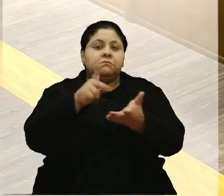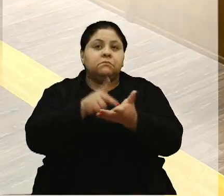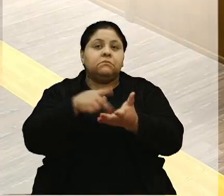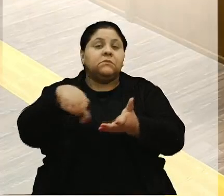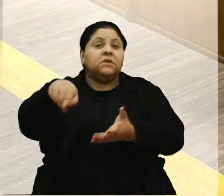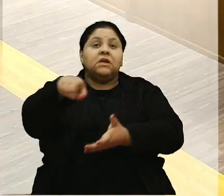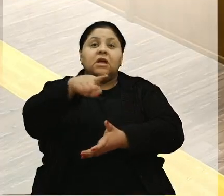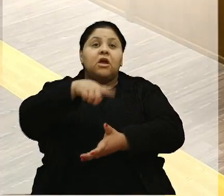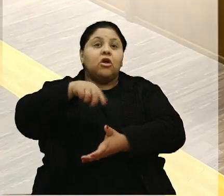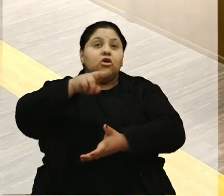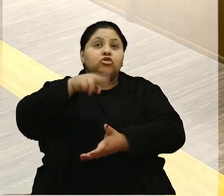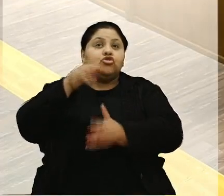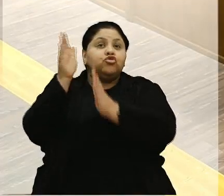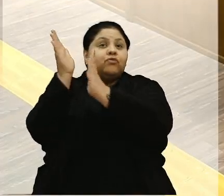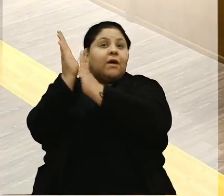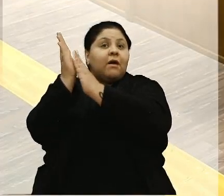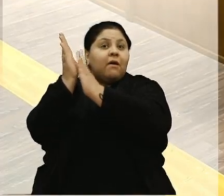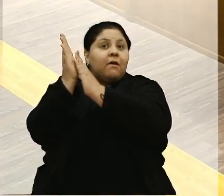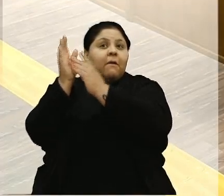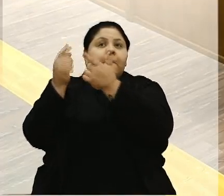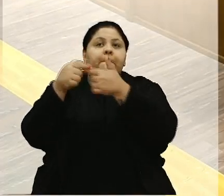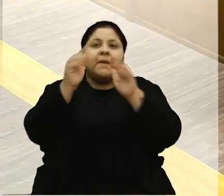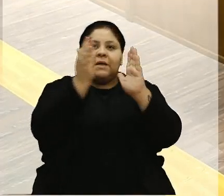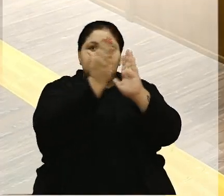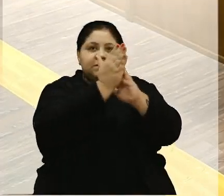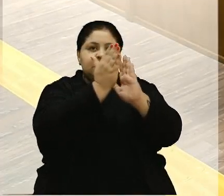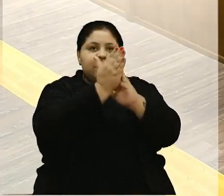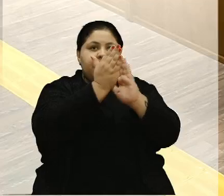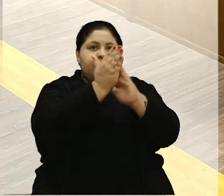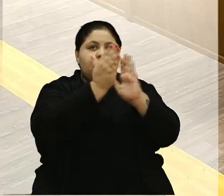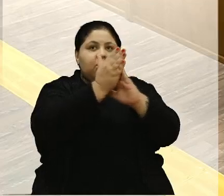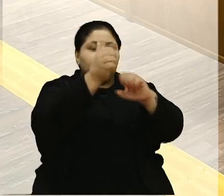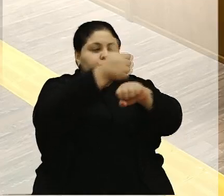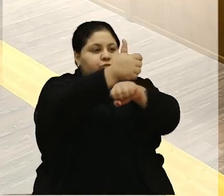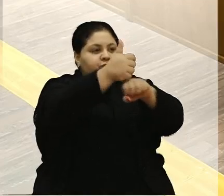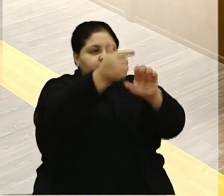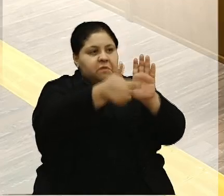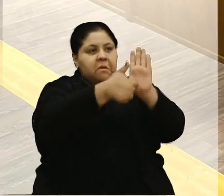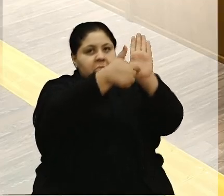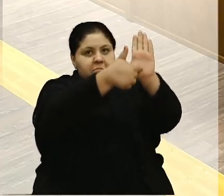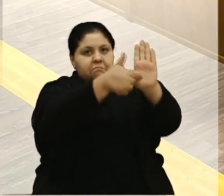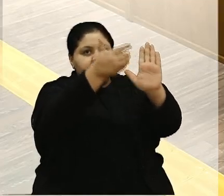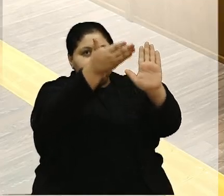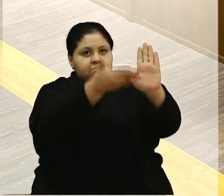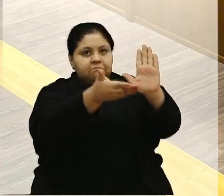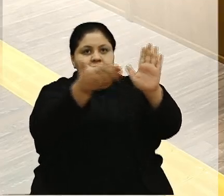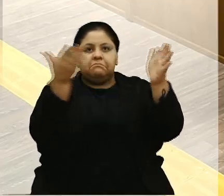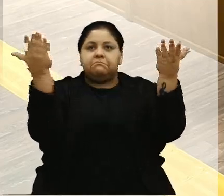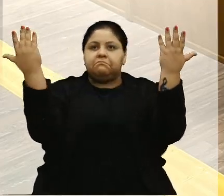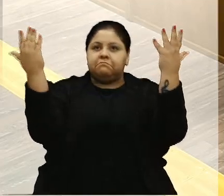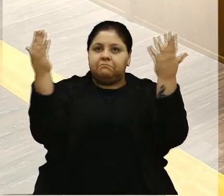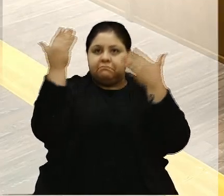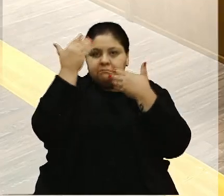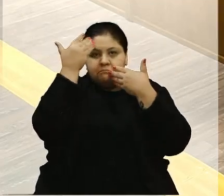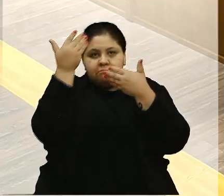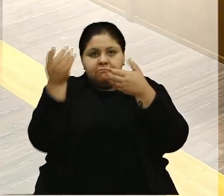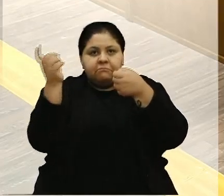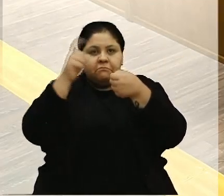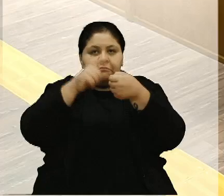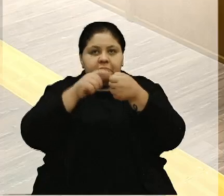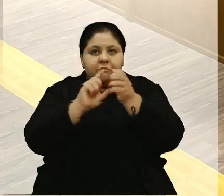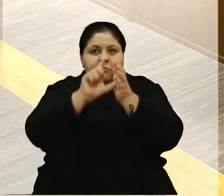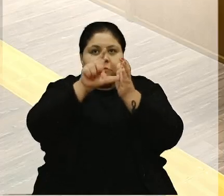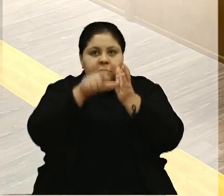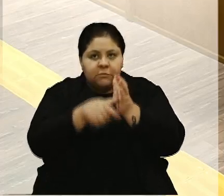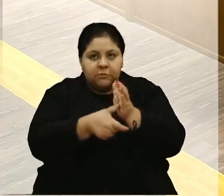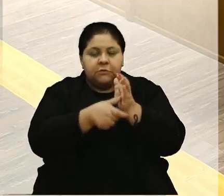gente nunca aplaude o hino, mas aplaude o músico e a apresentação. Então, Rafa, obrigada. Rafa Siqueira volta daqui a pouquinho com a Carol para